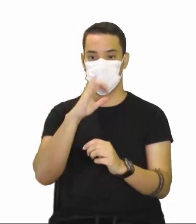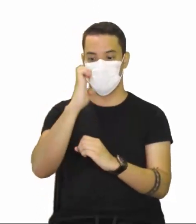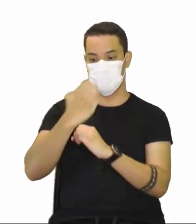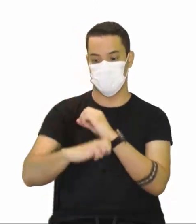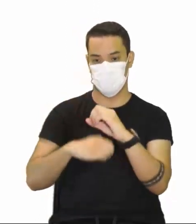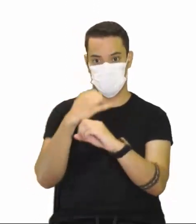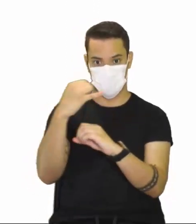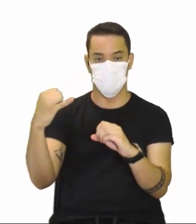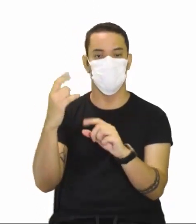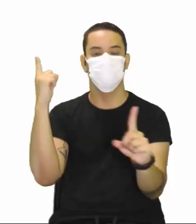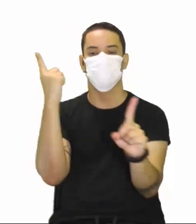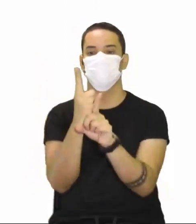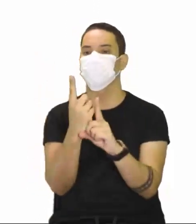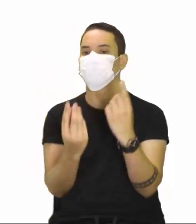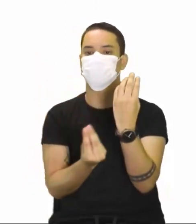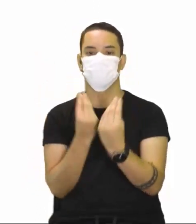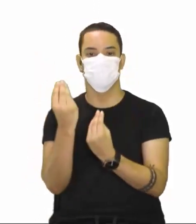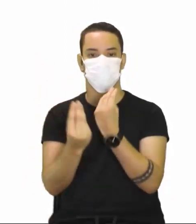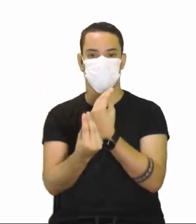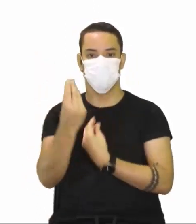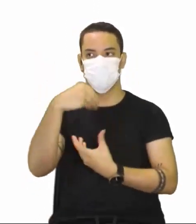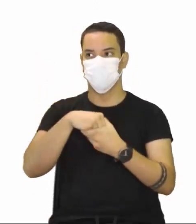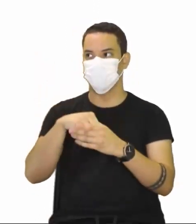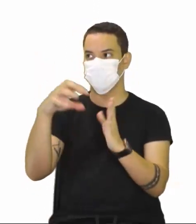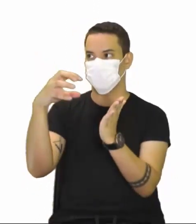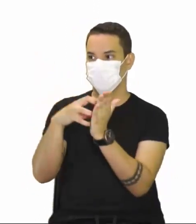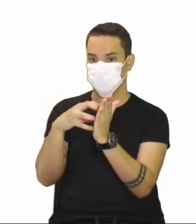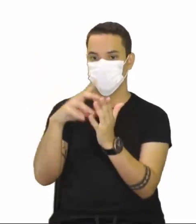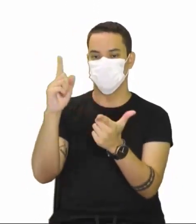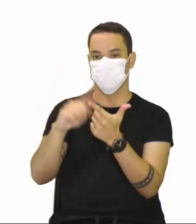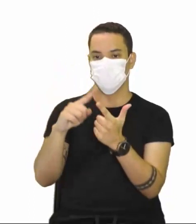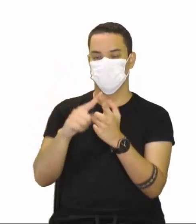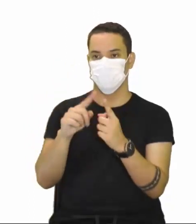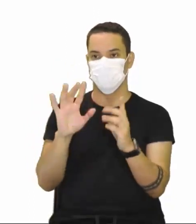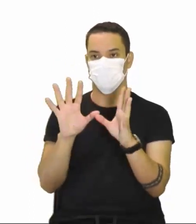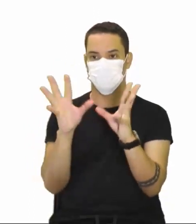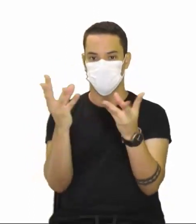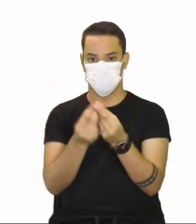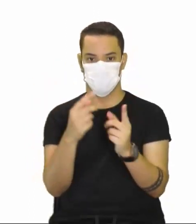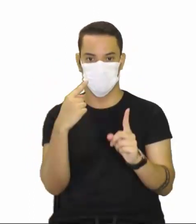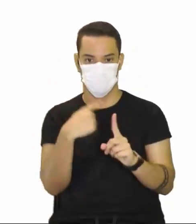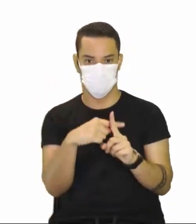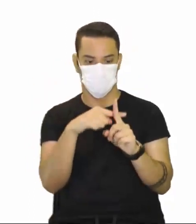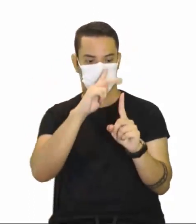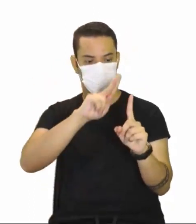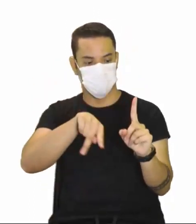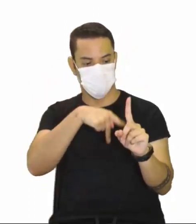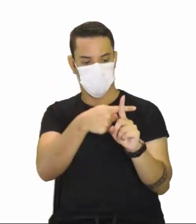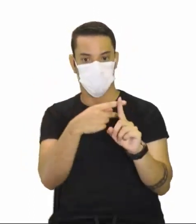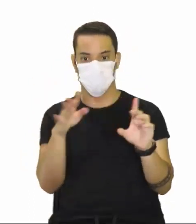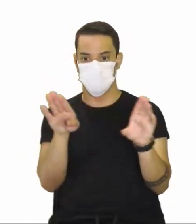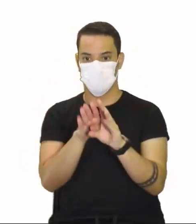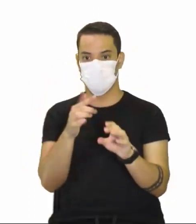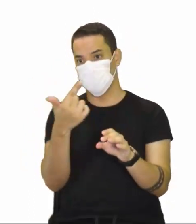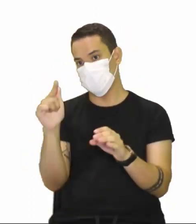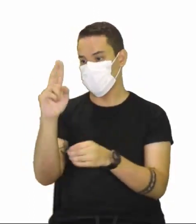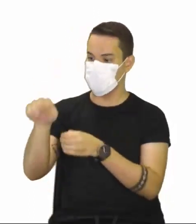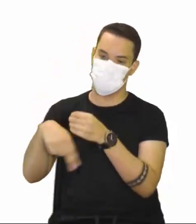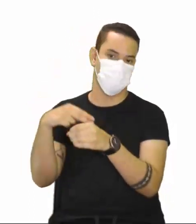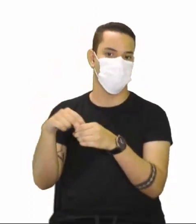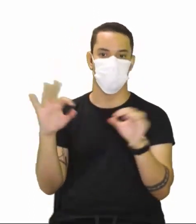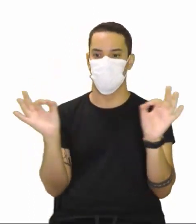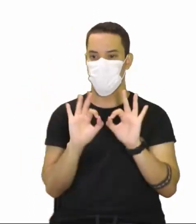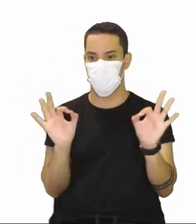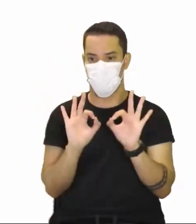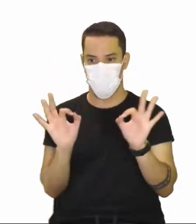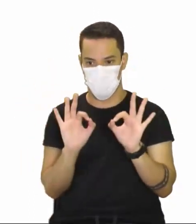O núcleo se encontra no núcleo as partículas positivas, que são os prótons, e os nêutrons, que não têm carga. Então,